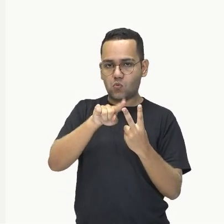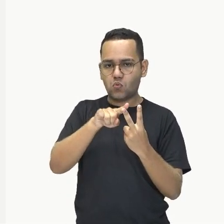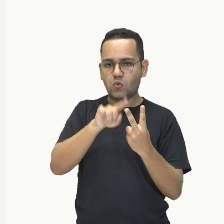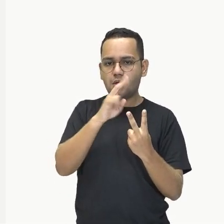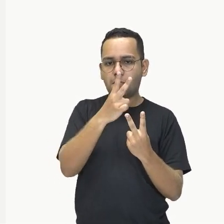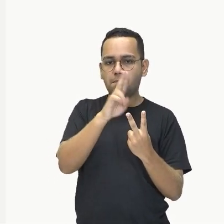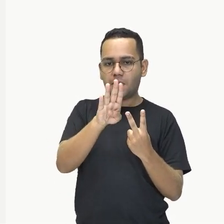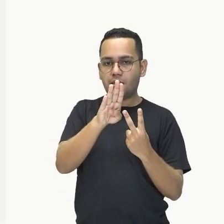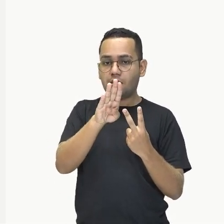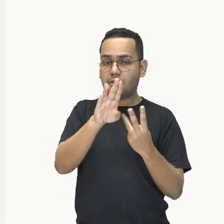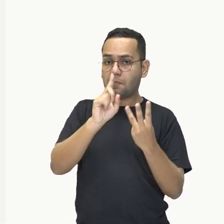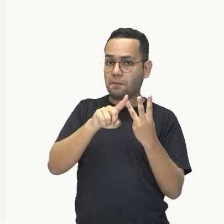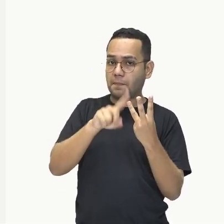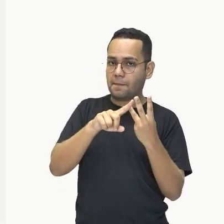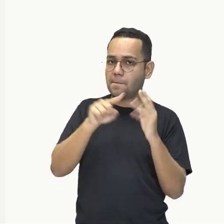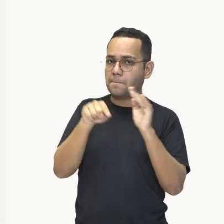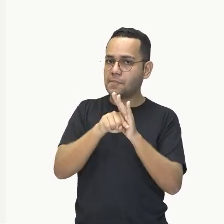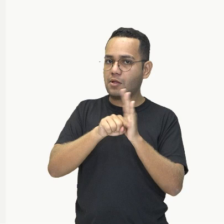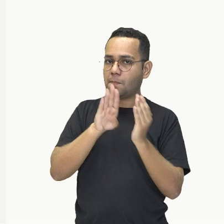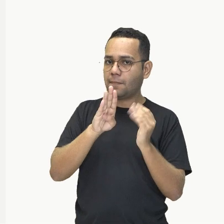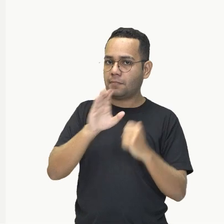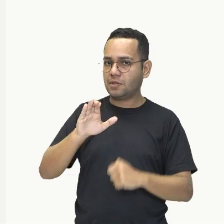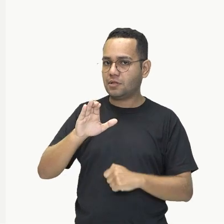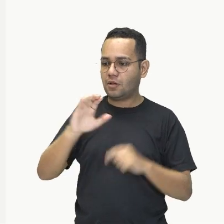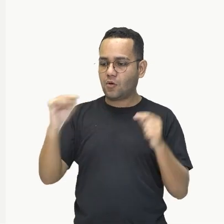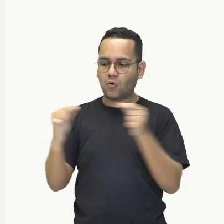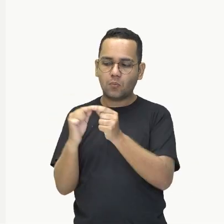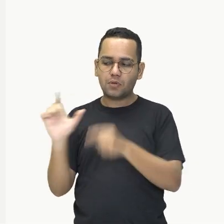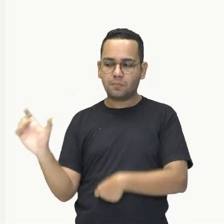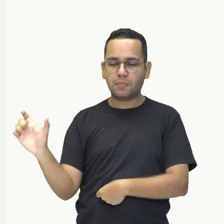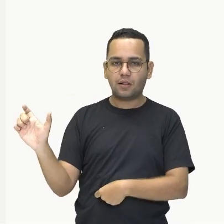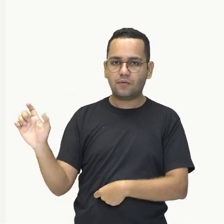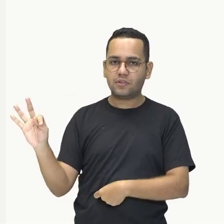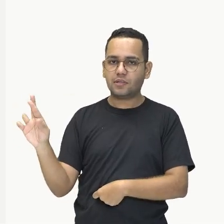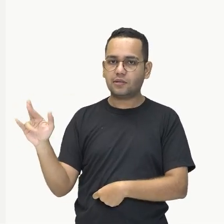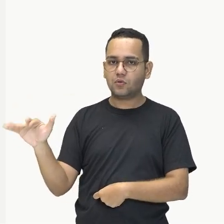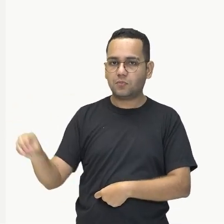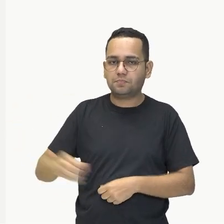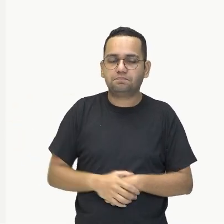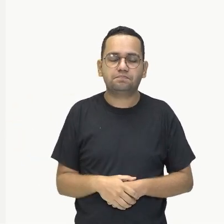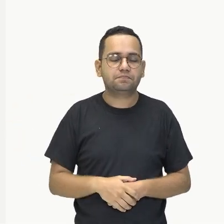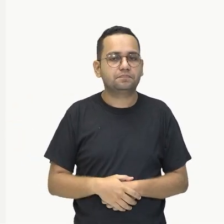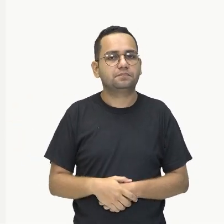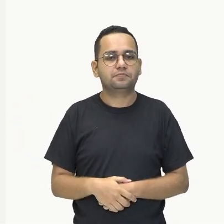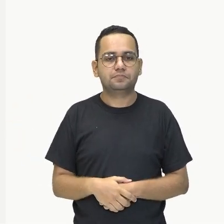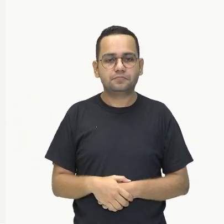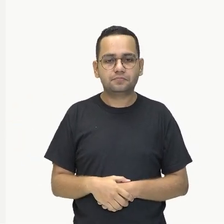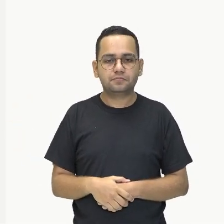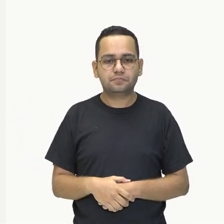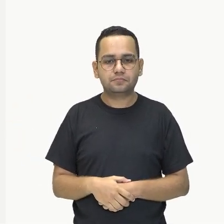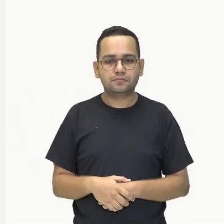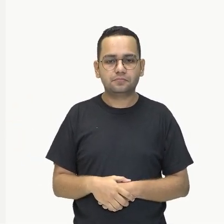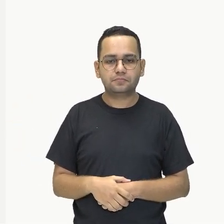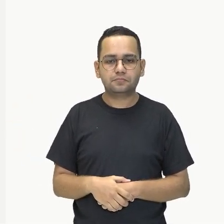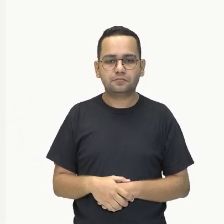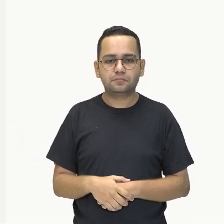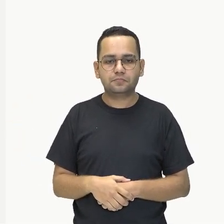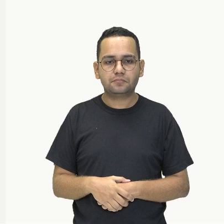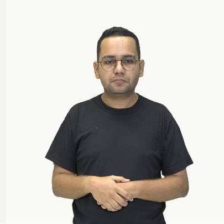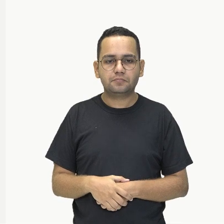menos bc. Ok? Tudo certo? Observe que se